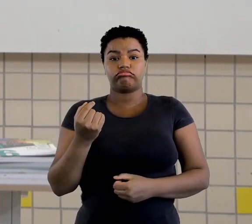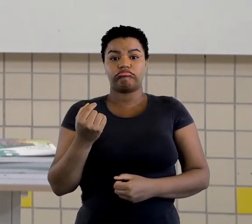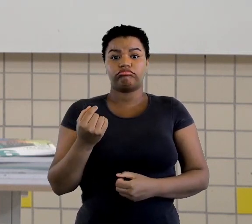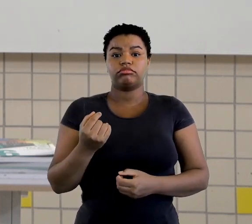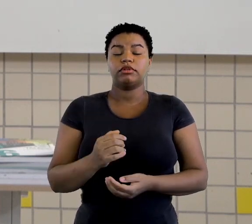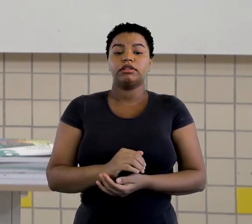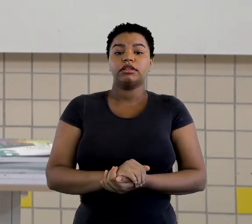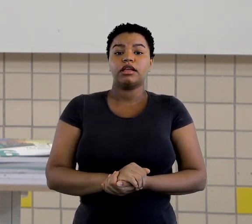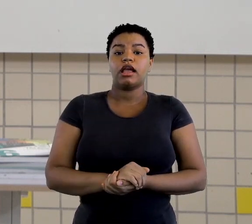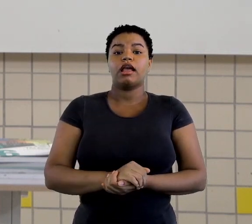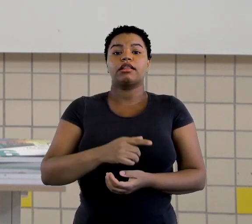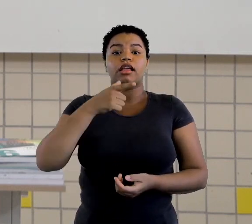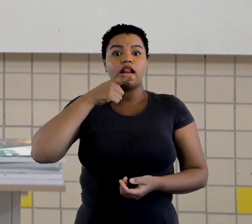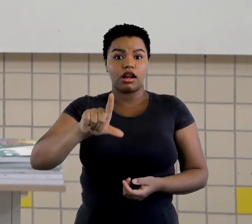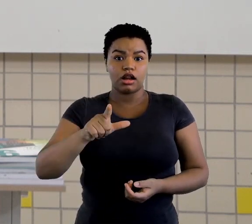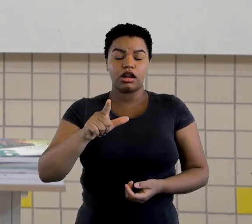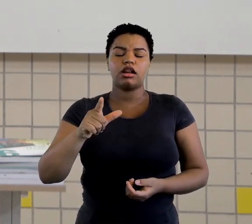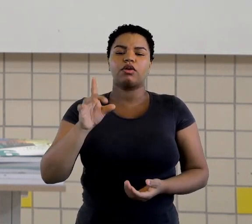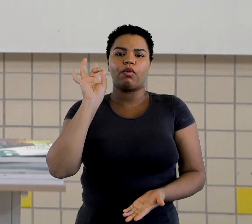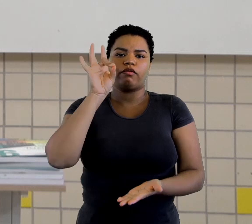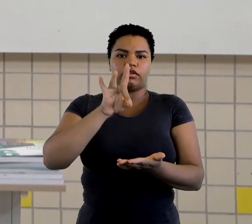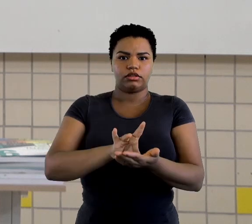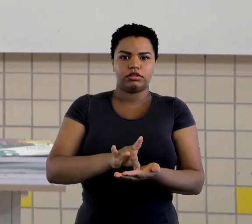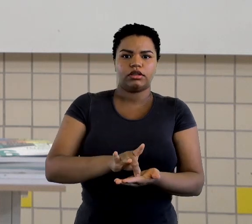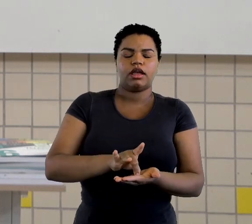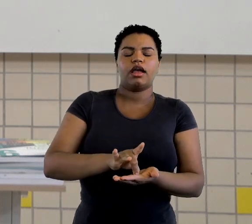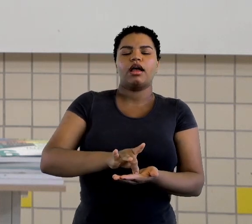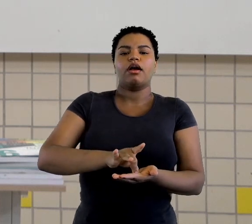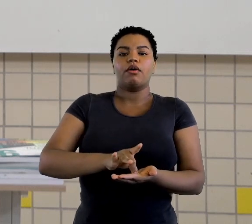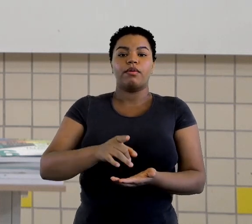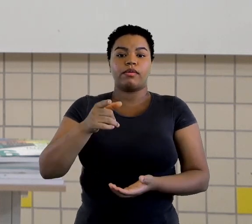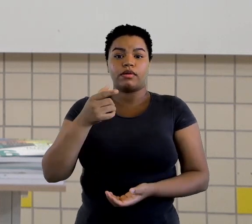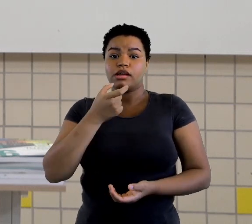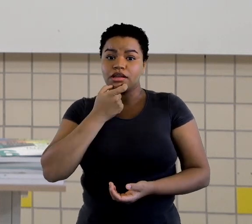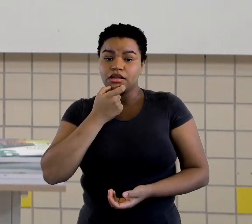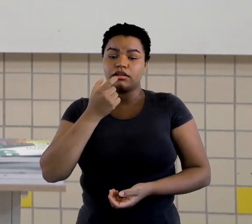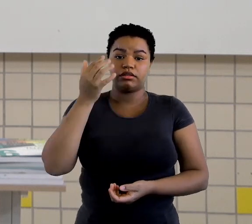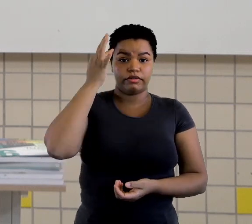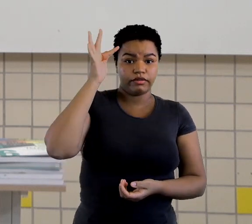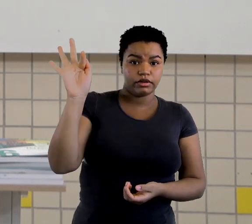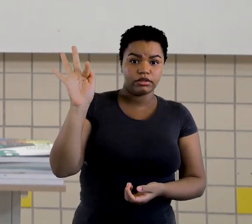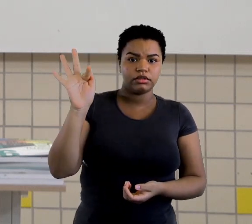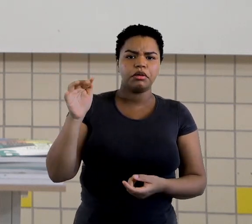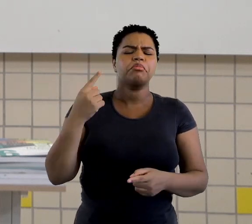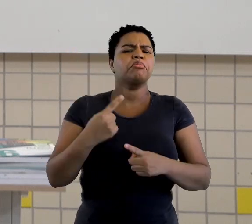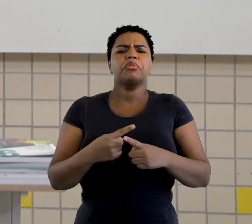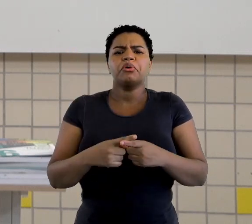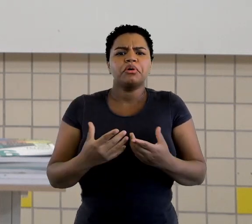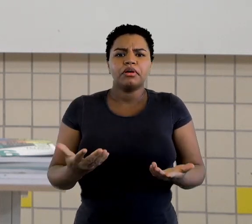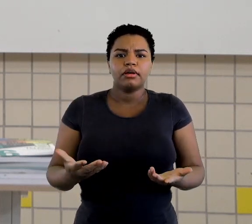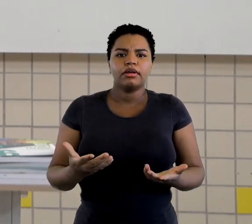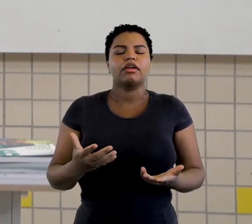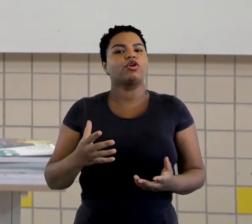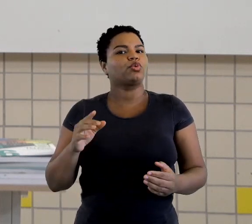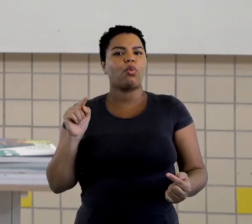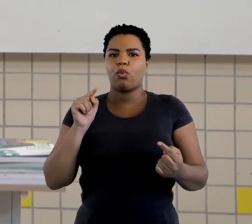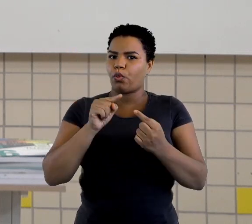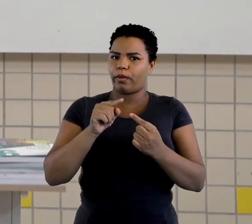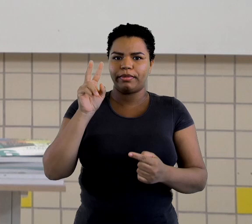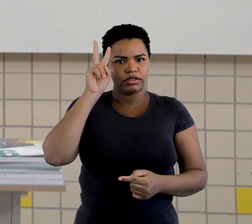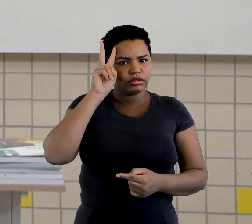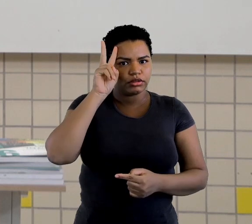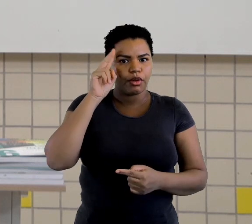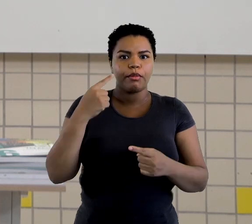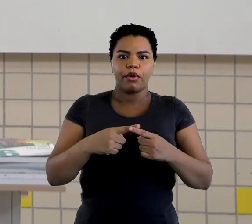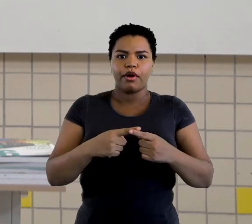oficiais, o inglês e o francês. Professor, mas o que isso tem a ver? Tem tudo a ver com a história, porque foi a Guerra dos Sete Anos